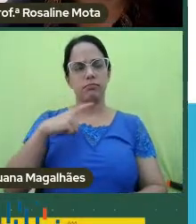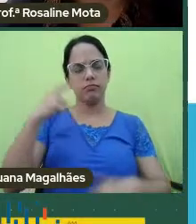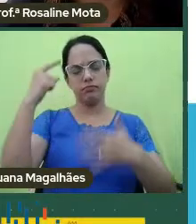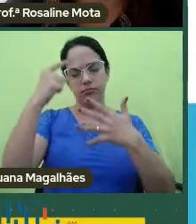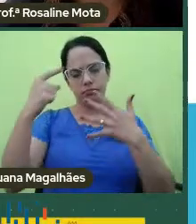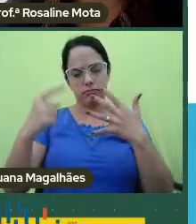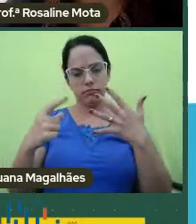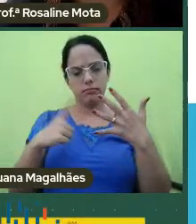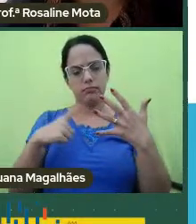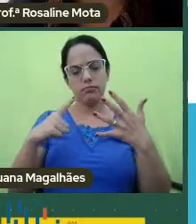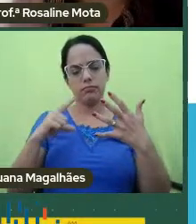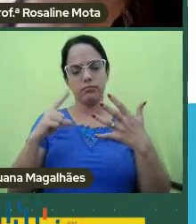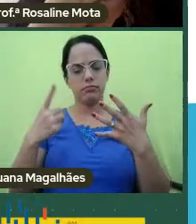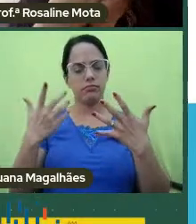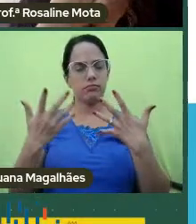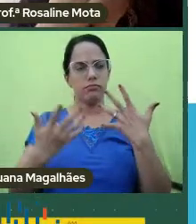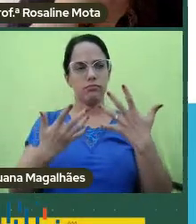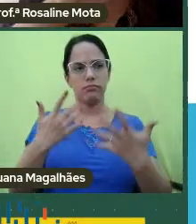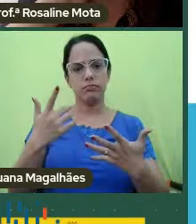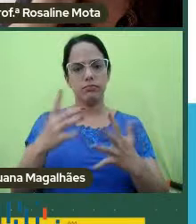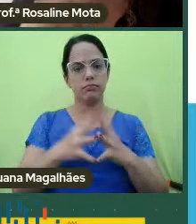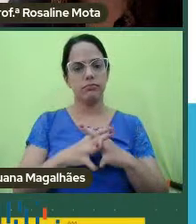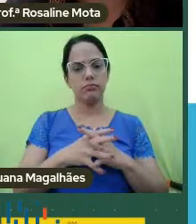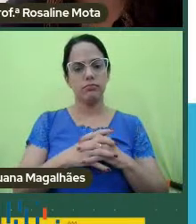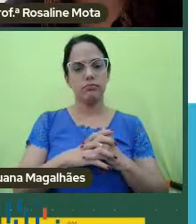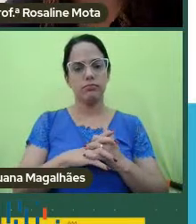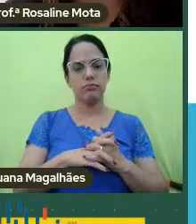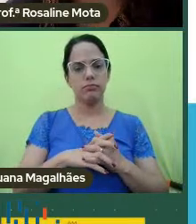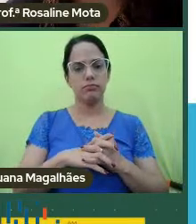levam muito em consideração